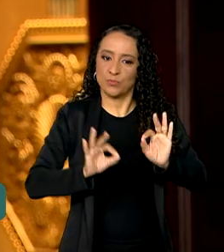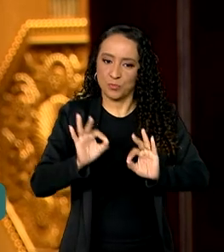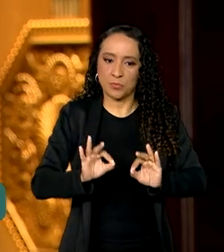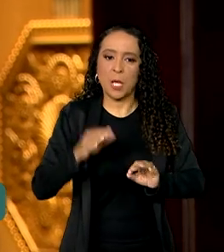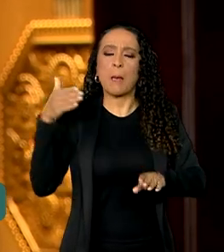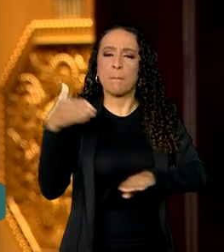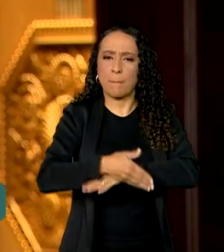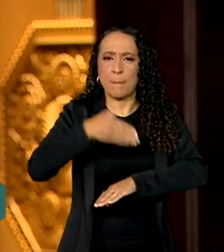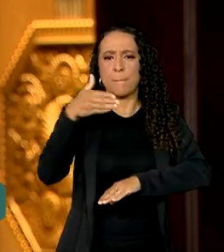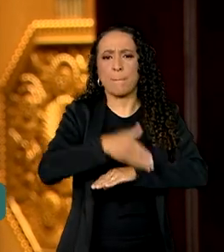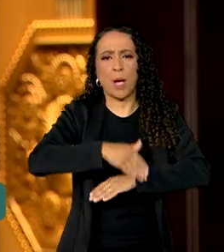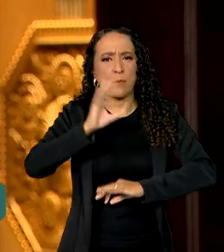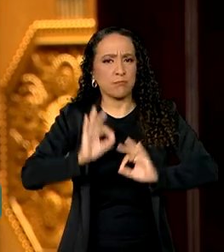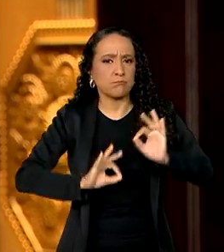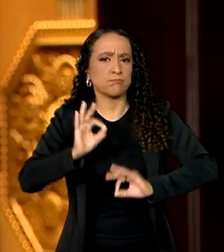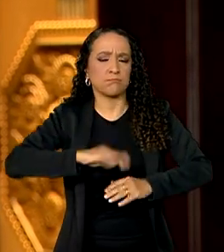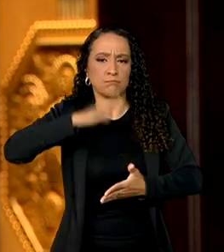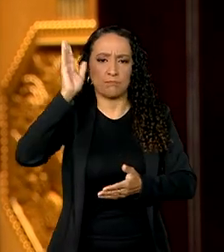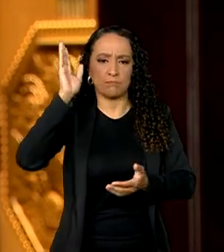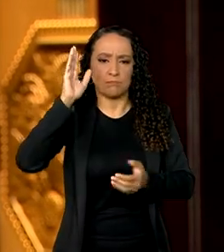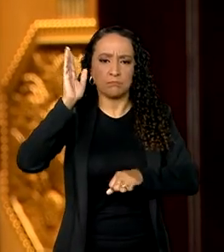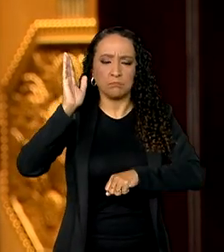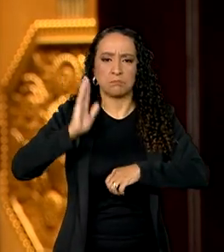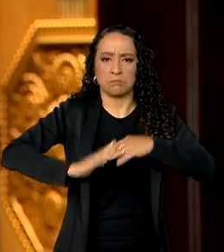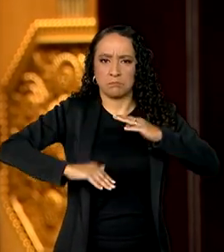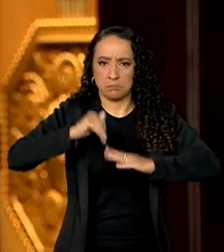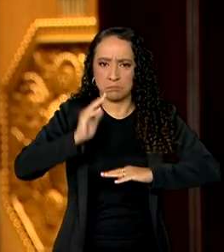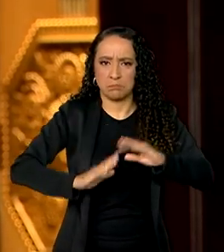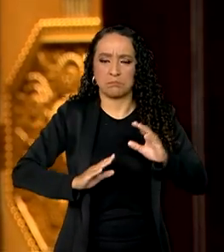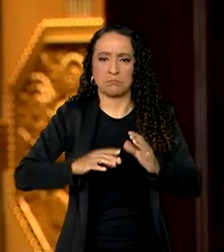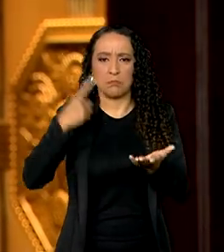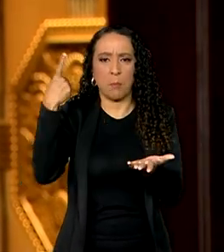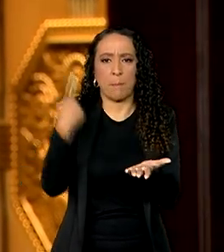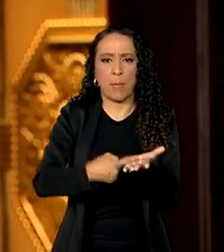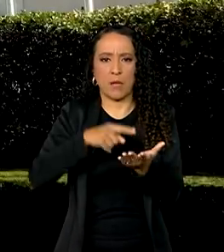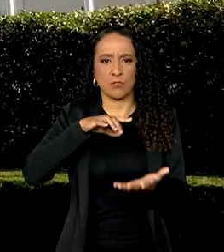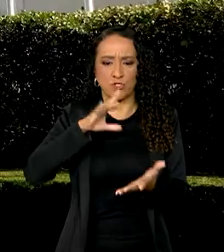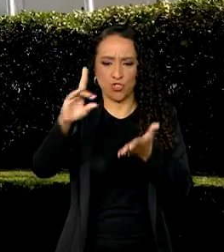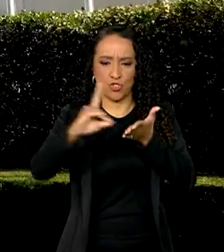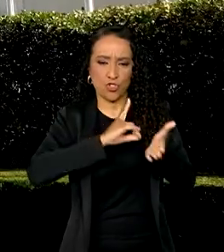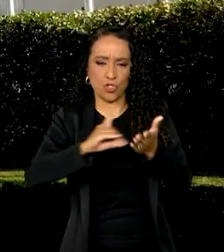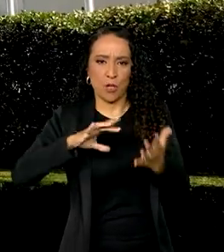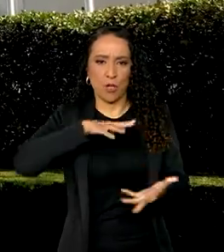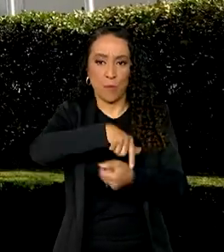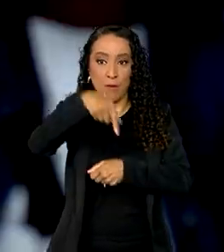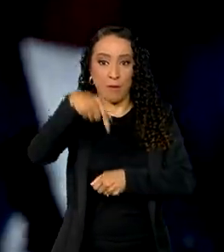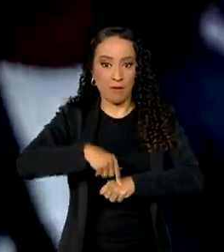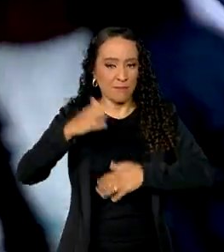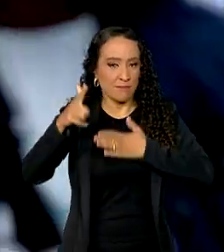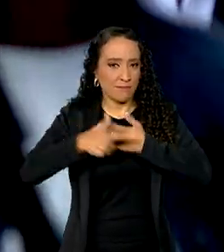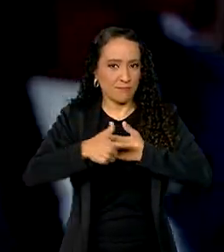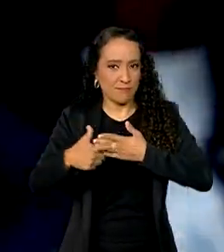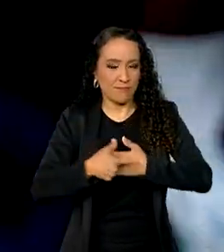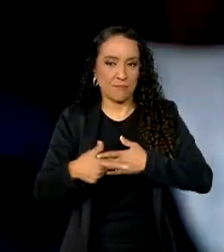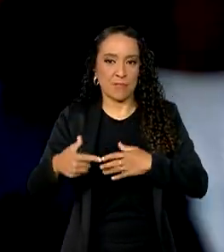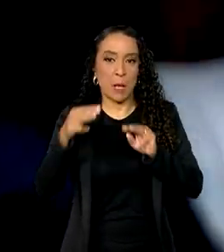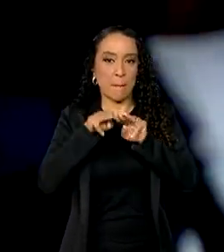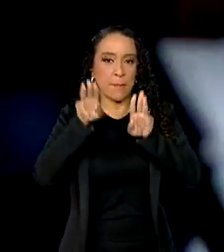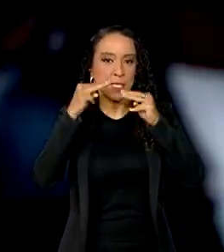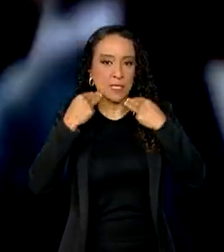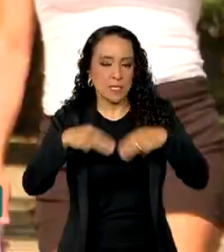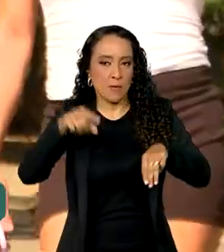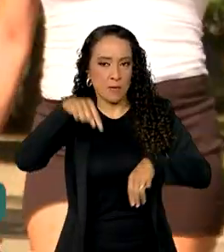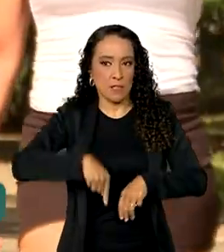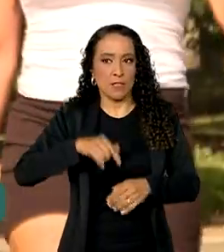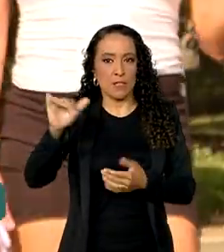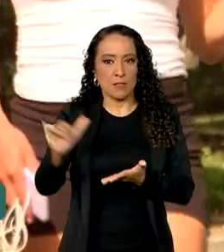participou intensamente da negociação do pacto digital global, aqui com a nossa missão em Nova York, e justamente buscando resultados muito parecido